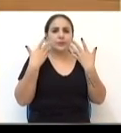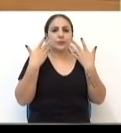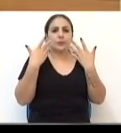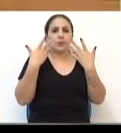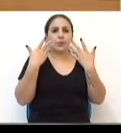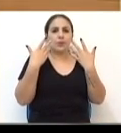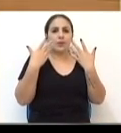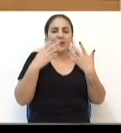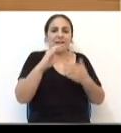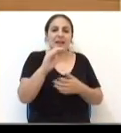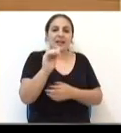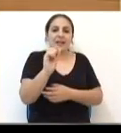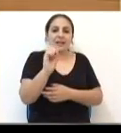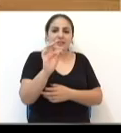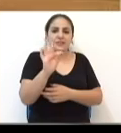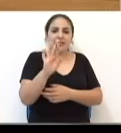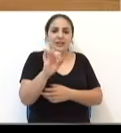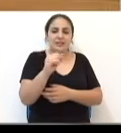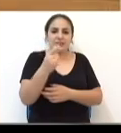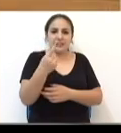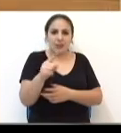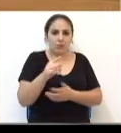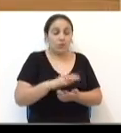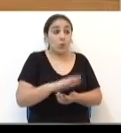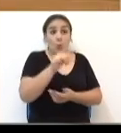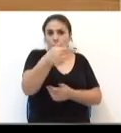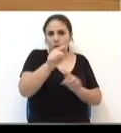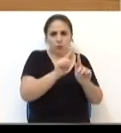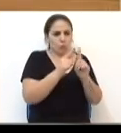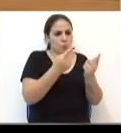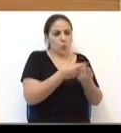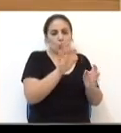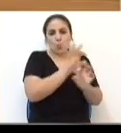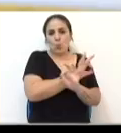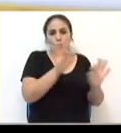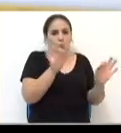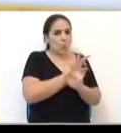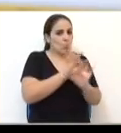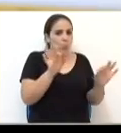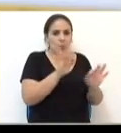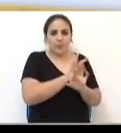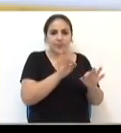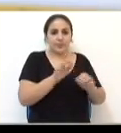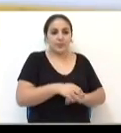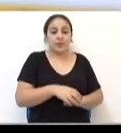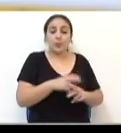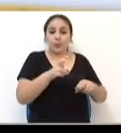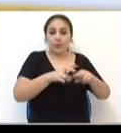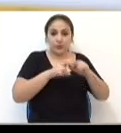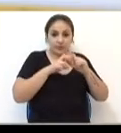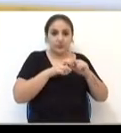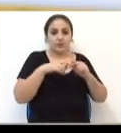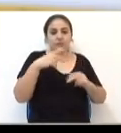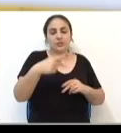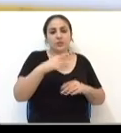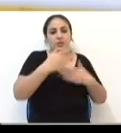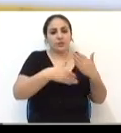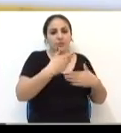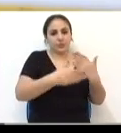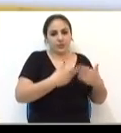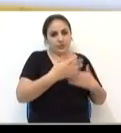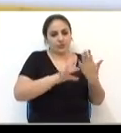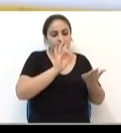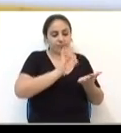momento anterior a isso teve um programa desse, por nenhuma outra gestão, por nenhuma outra administração, e isso